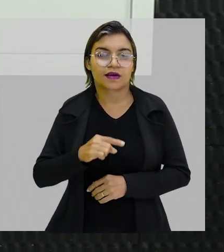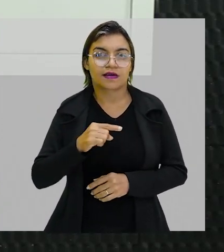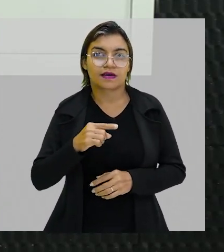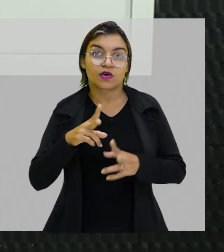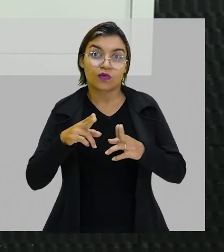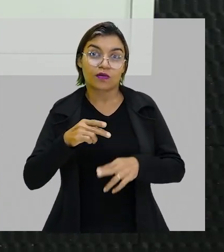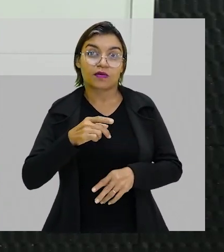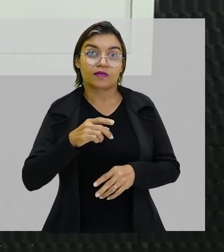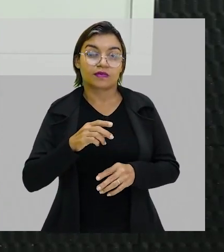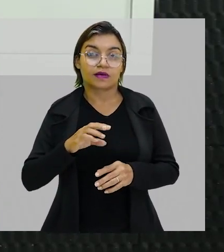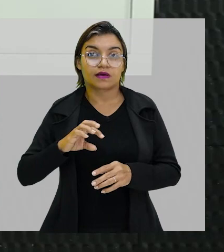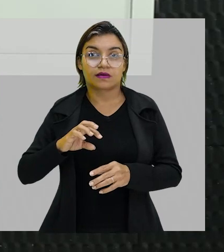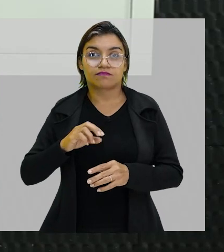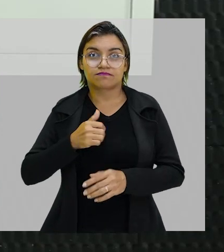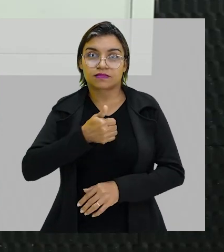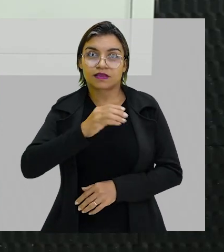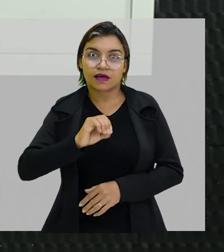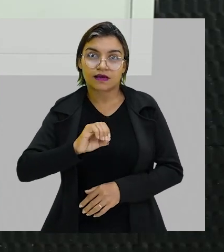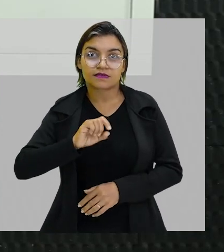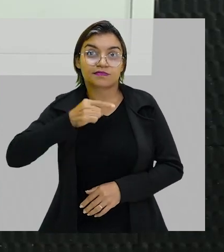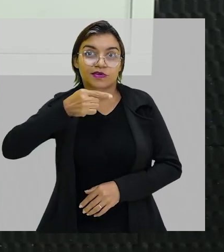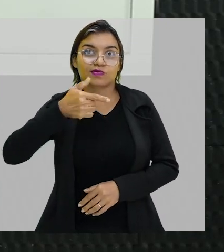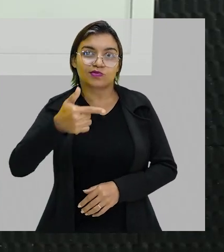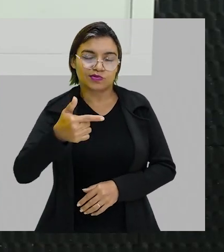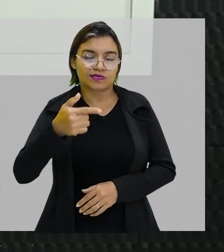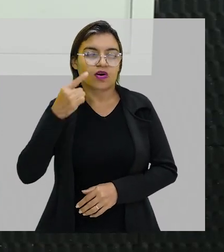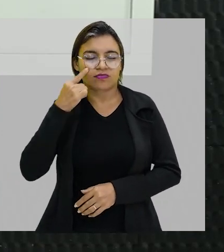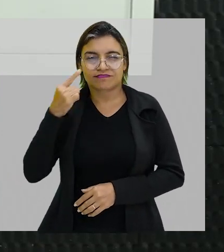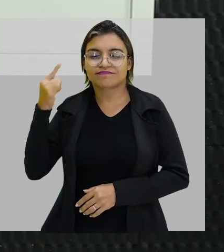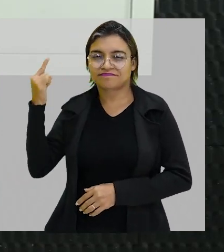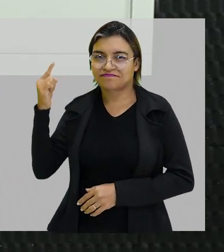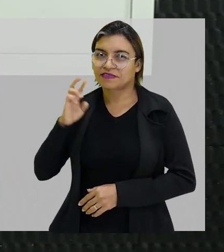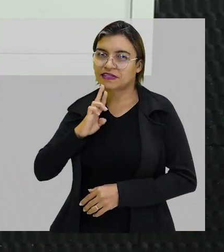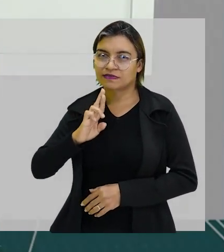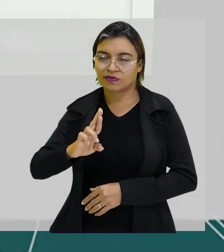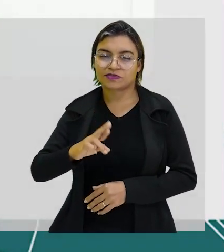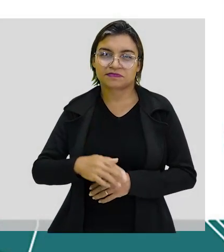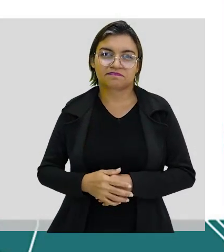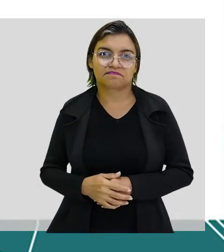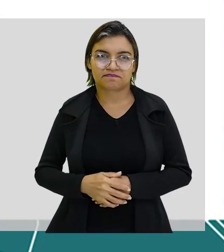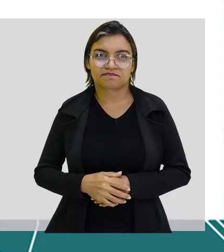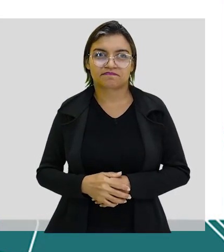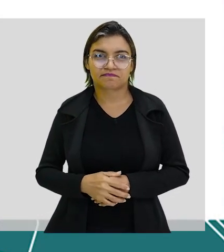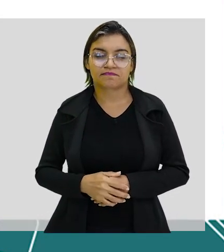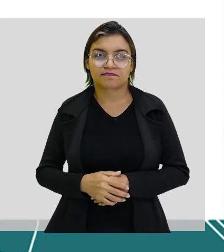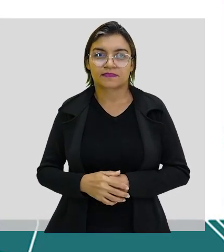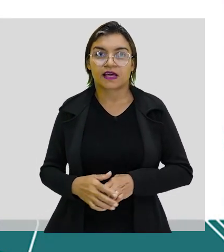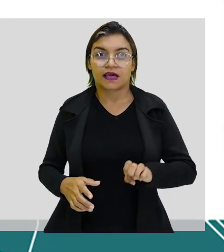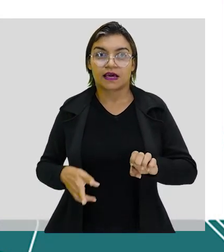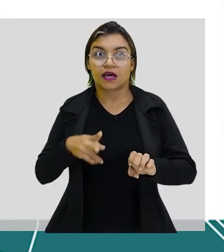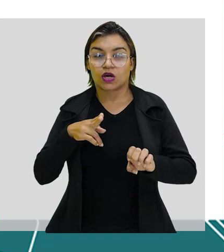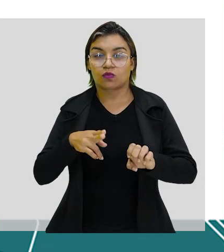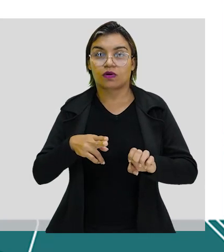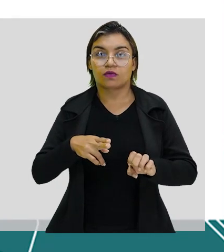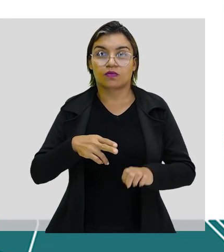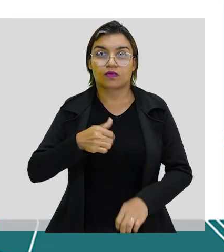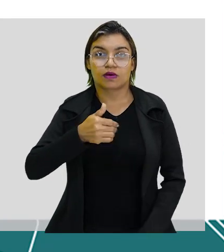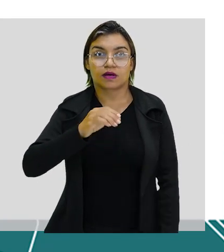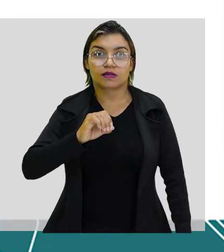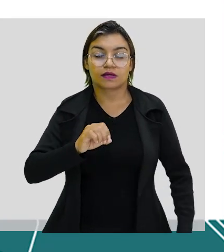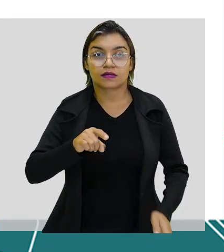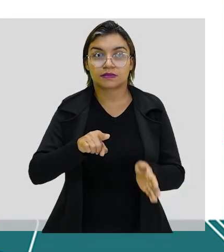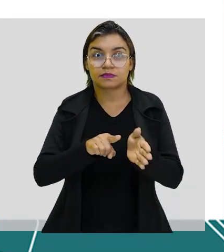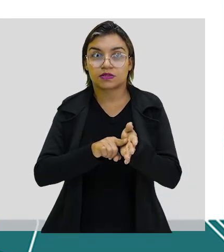Então, essa é a nossa resposta, né? 10 elevado a menos 2 volts.